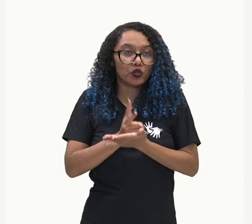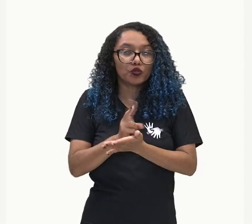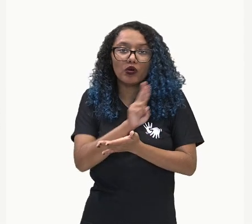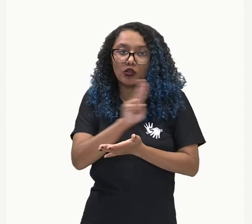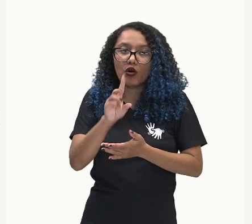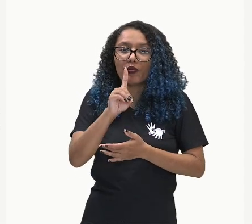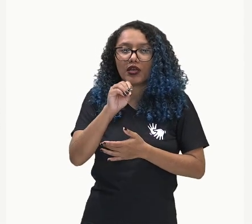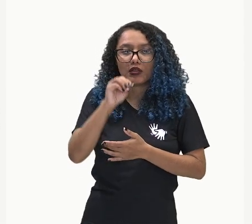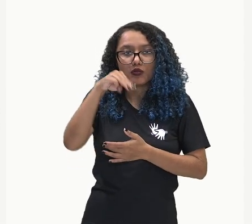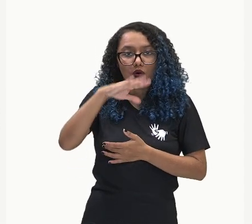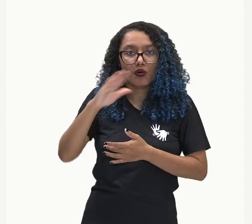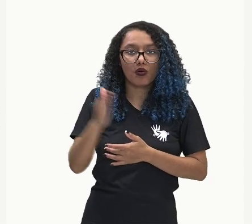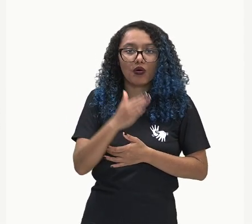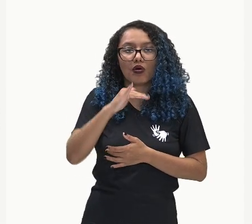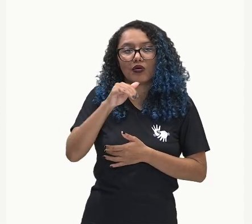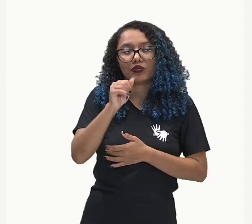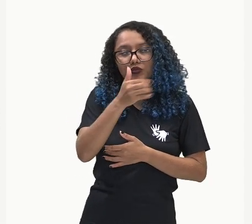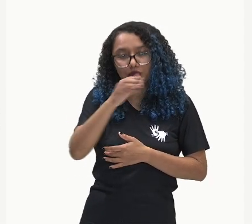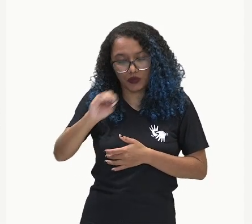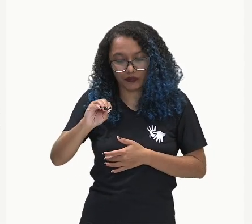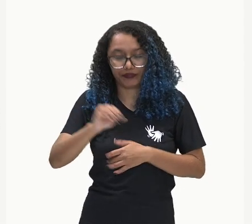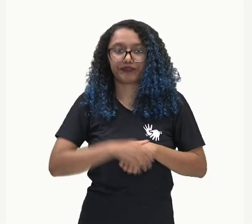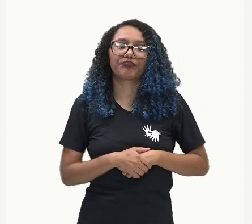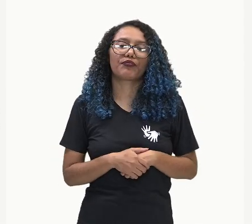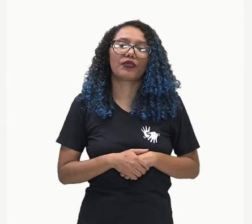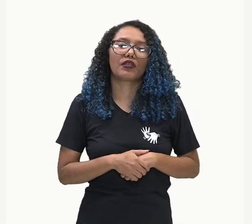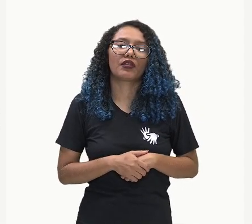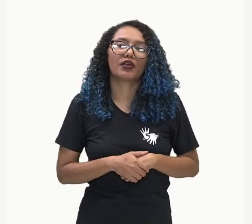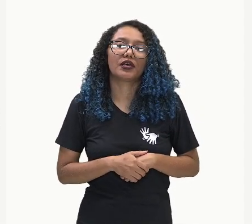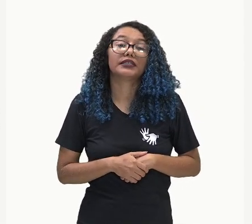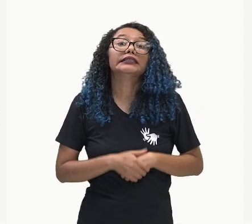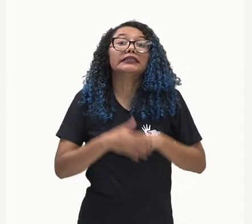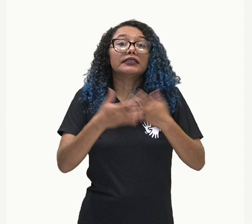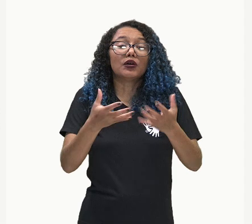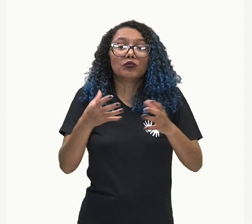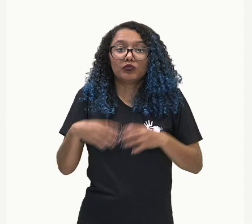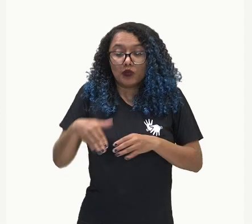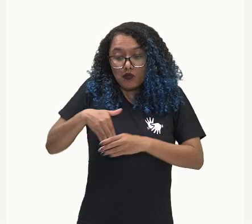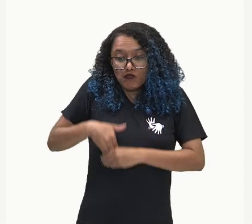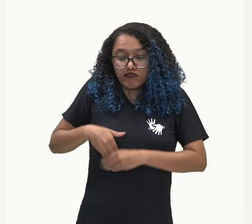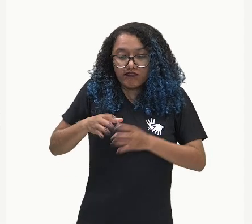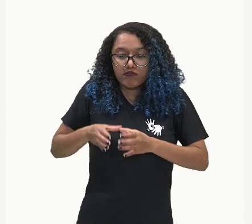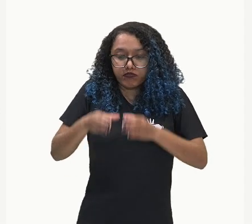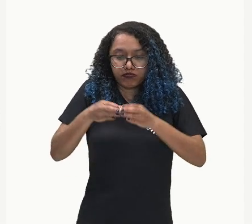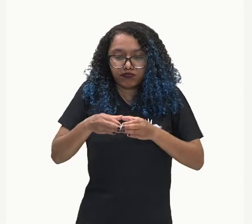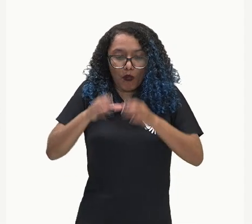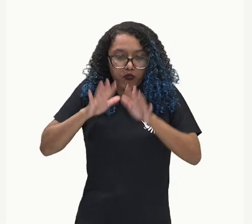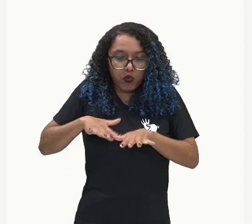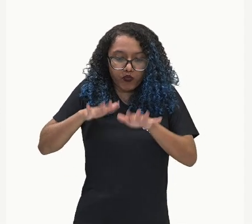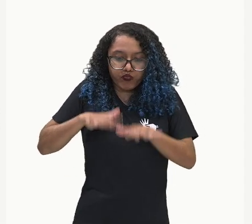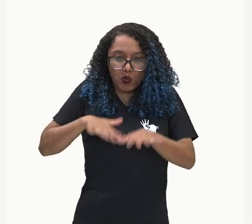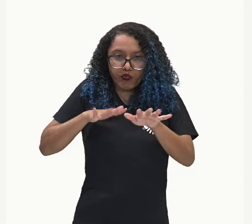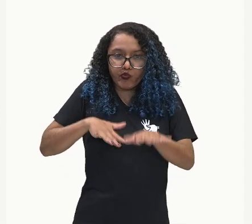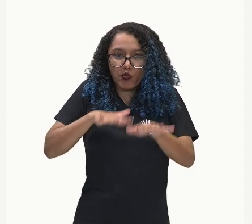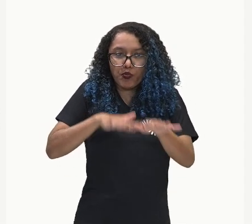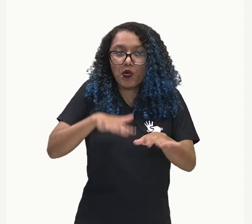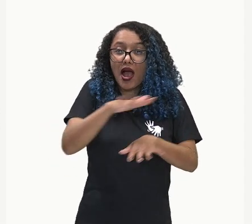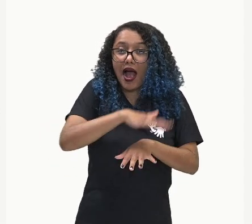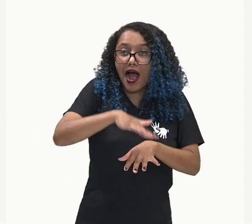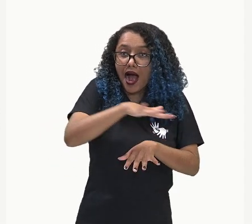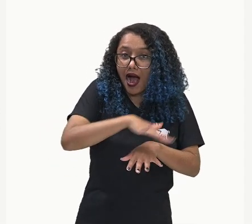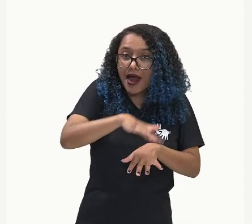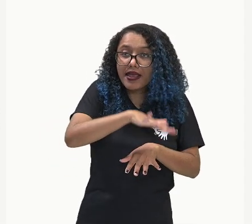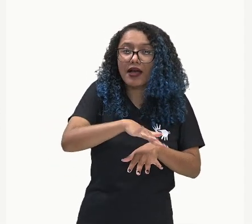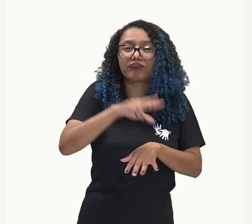Não obedeceu. Napoleão, então, pegou o seu poderoso exército, marchou rumo à Península Ibérica até a região de Portugal